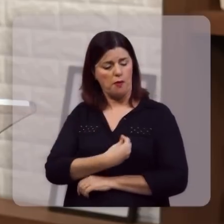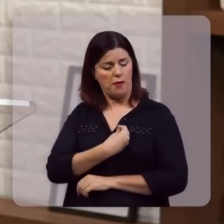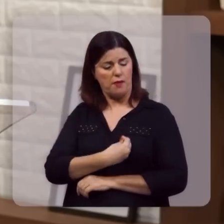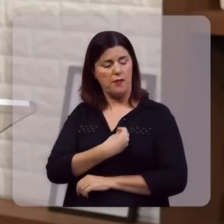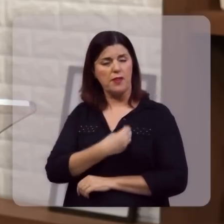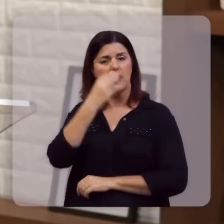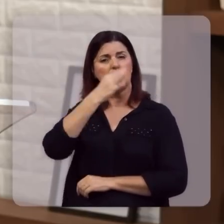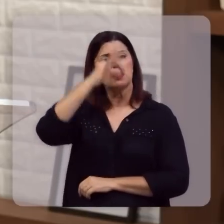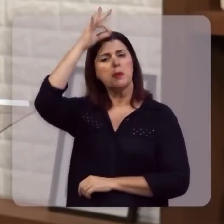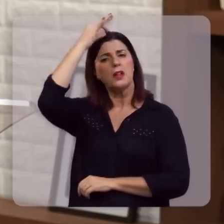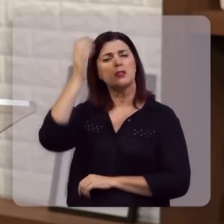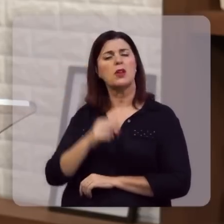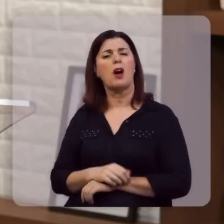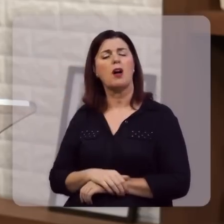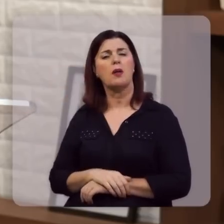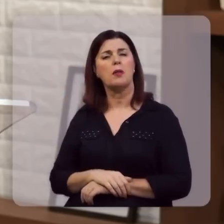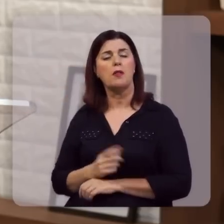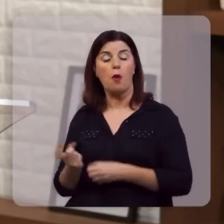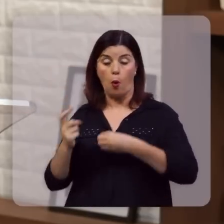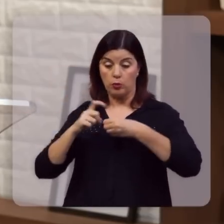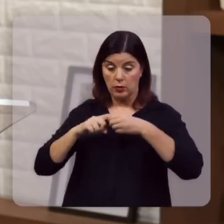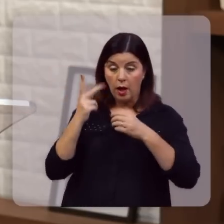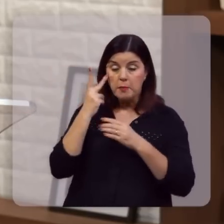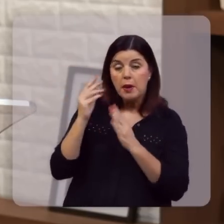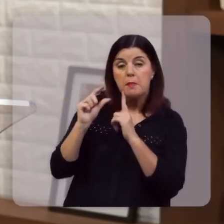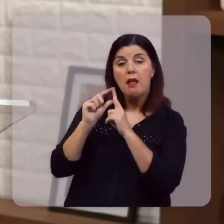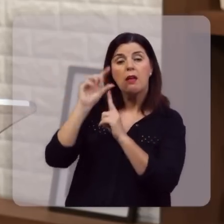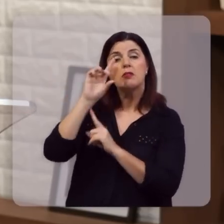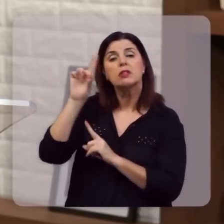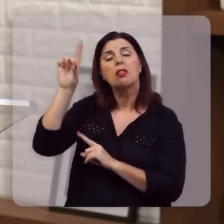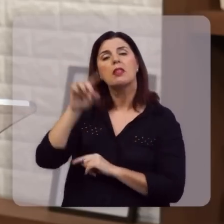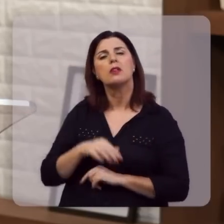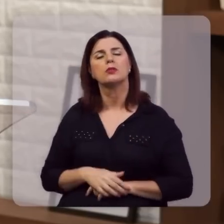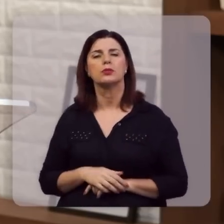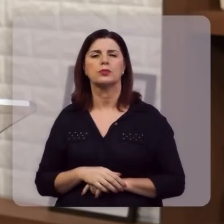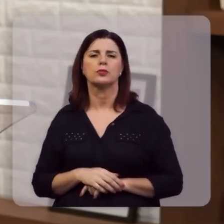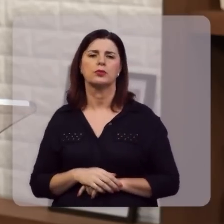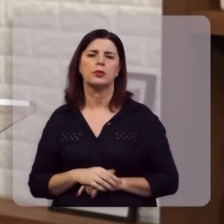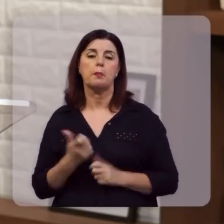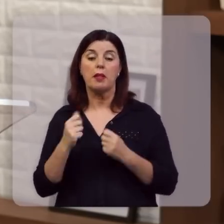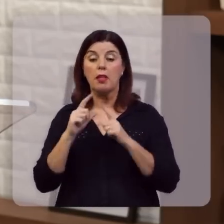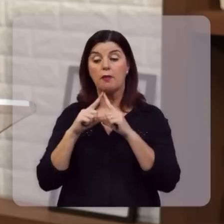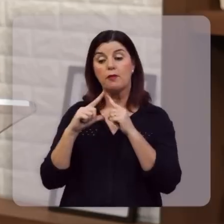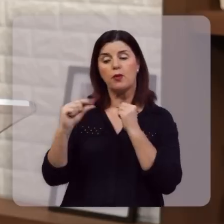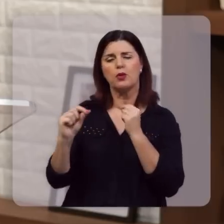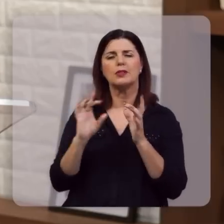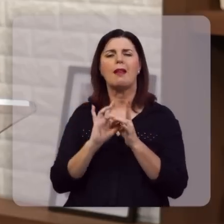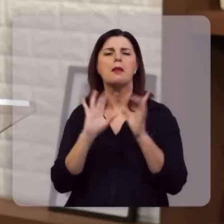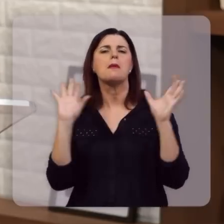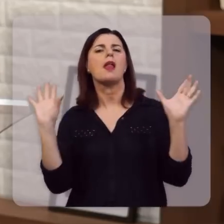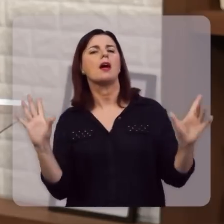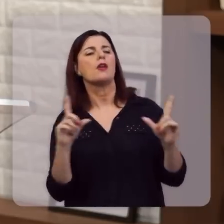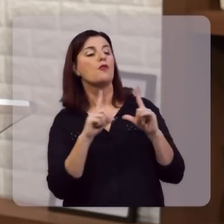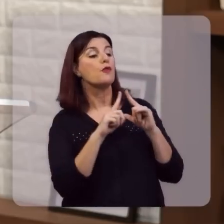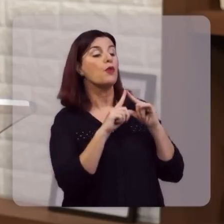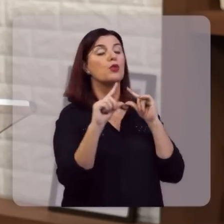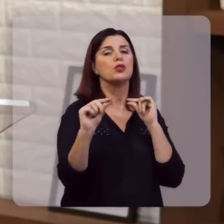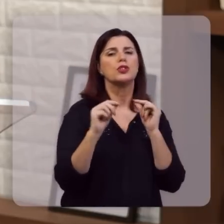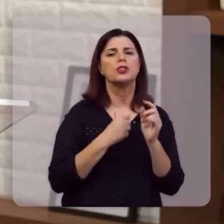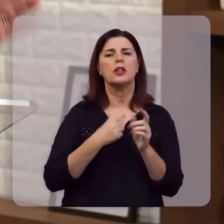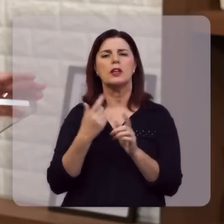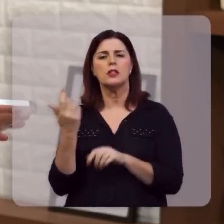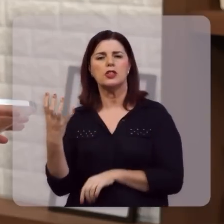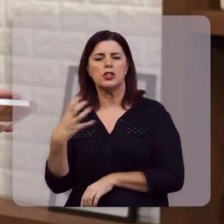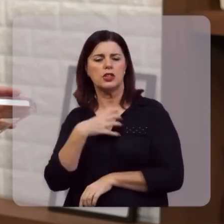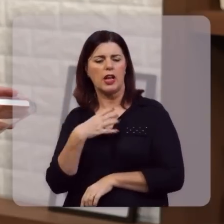reavivamento espiritual. É uma volta para a palavra de Deus. Precisamos fugir do liberalismo, precisamos